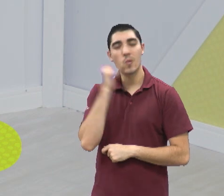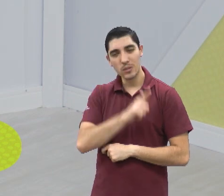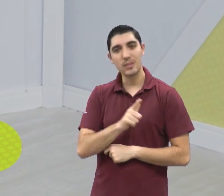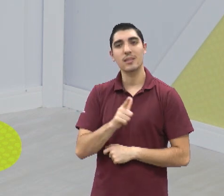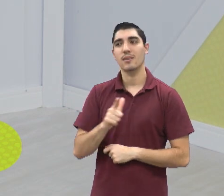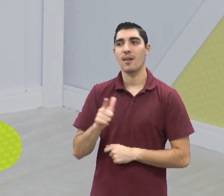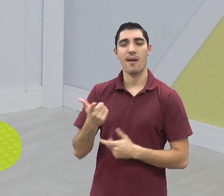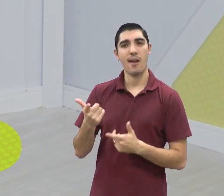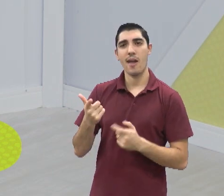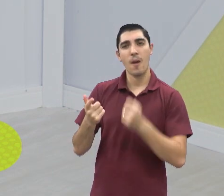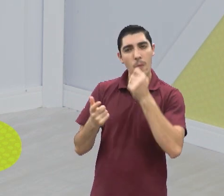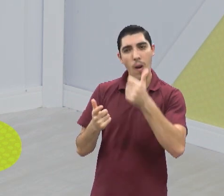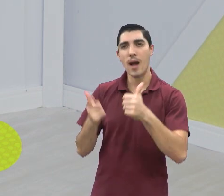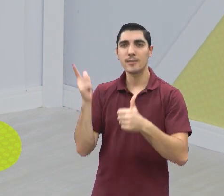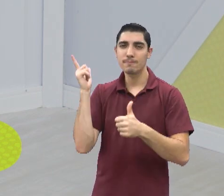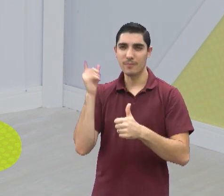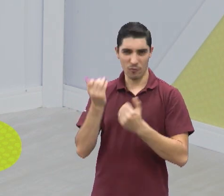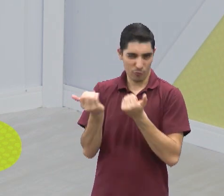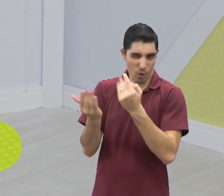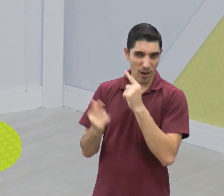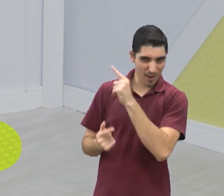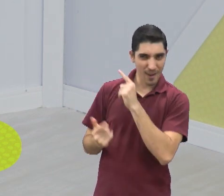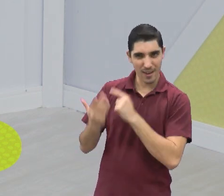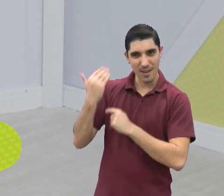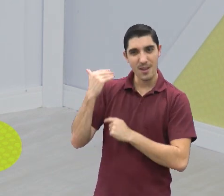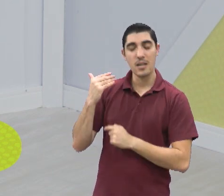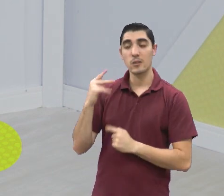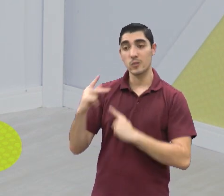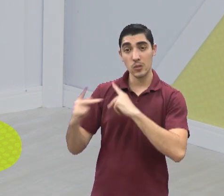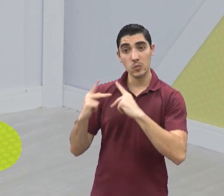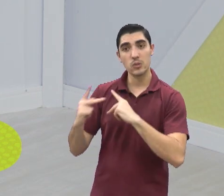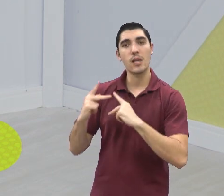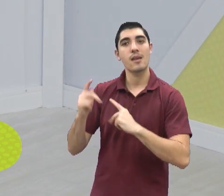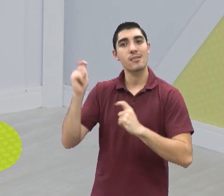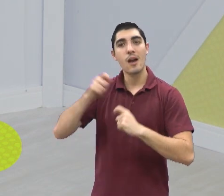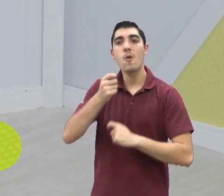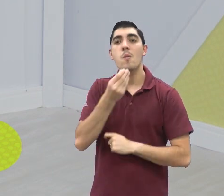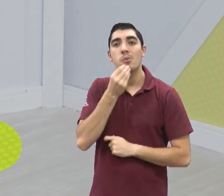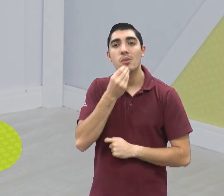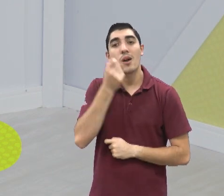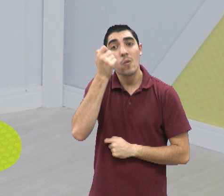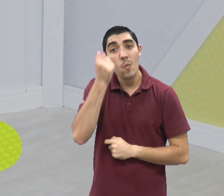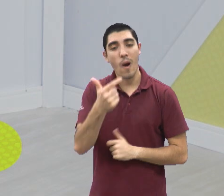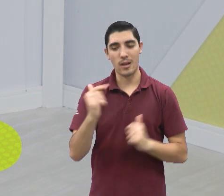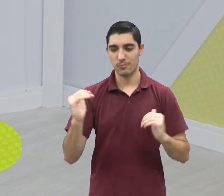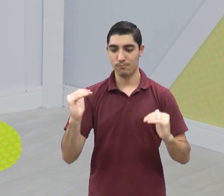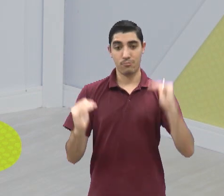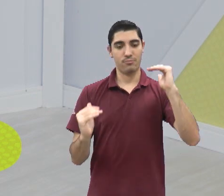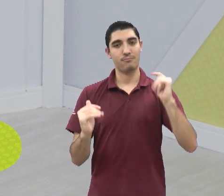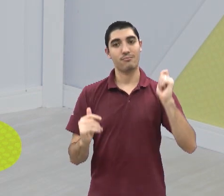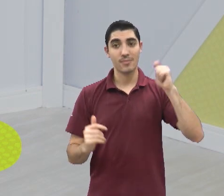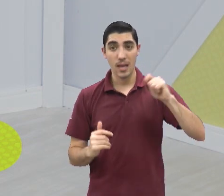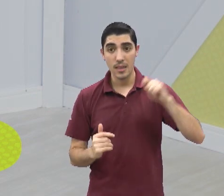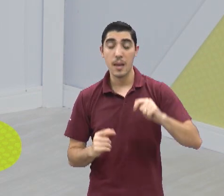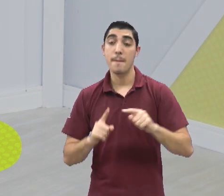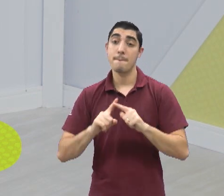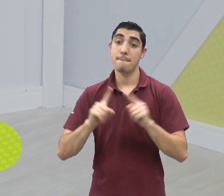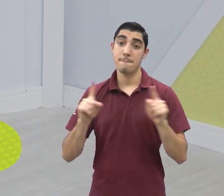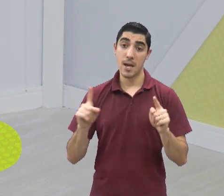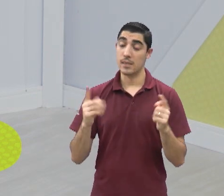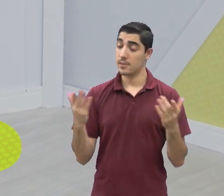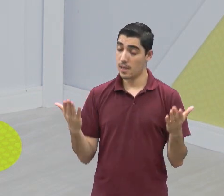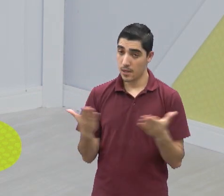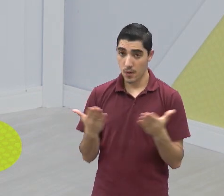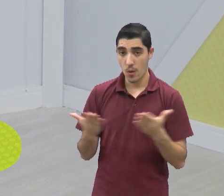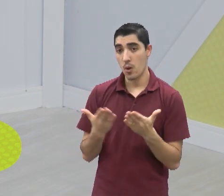que a gente já comentou aqui durante esses meses, né, que o futsal feminino vem jogando a Liga Nacional, mas agora o que tem é isso, a